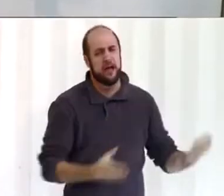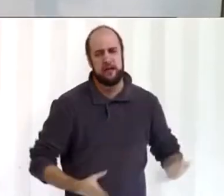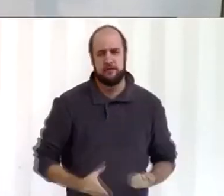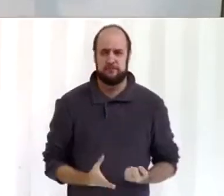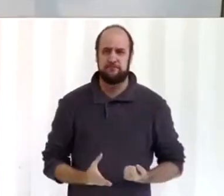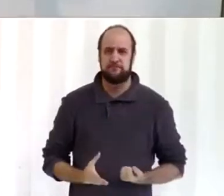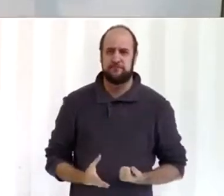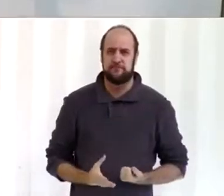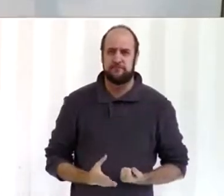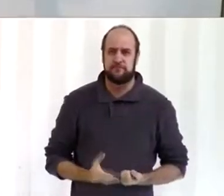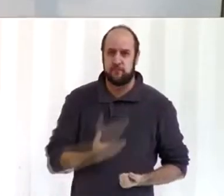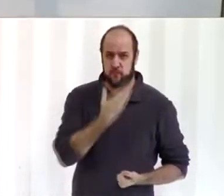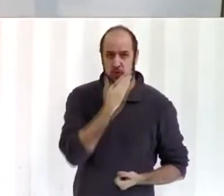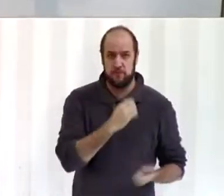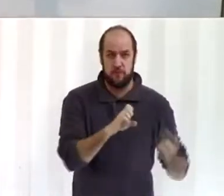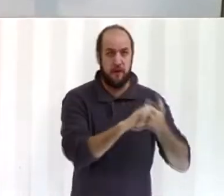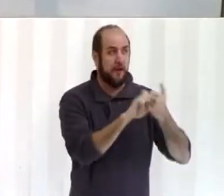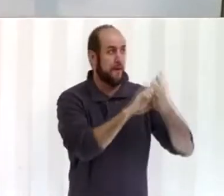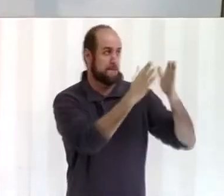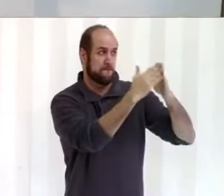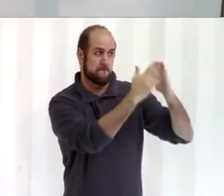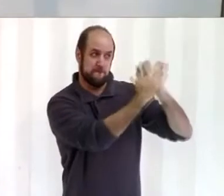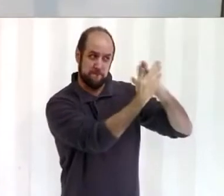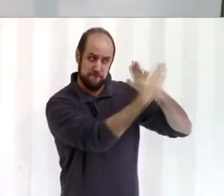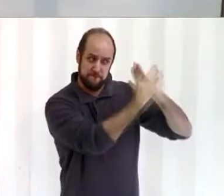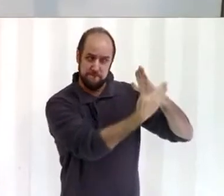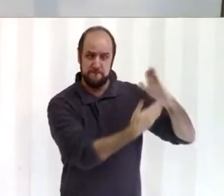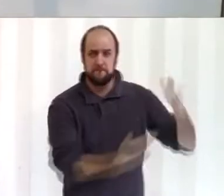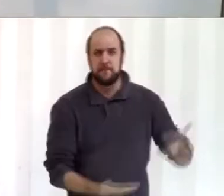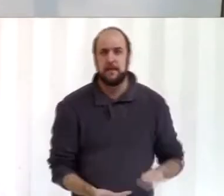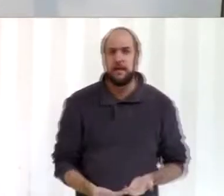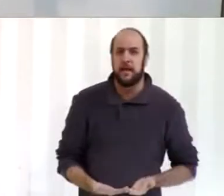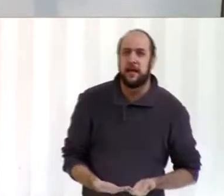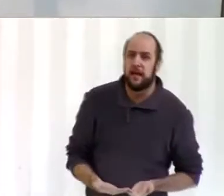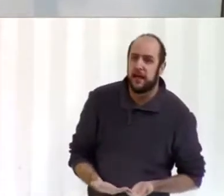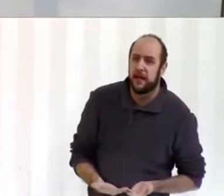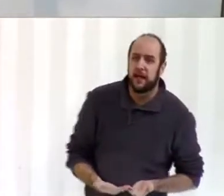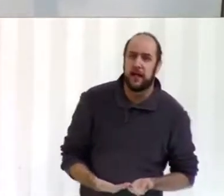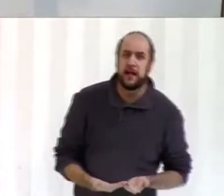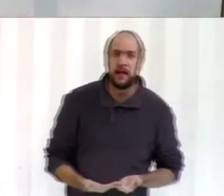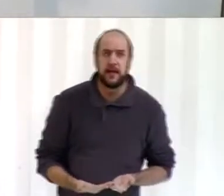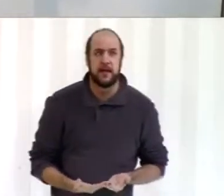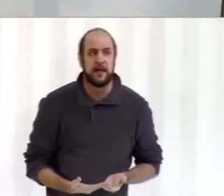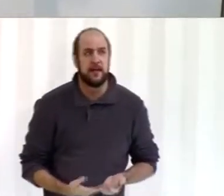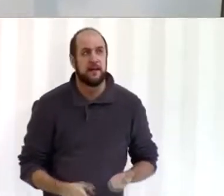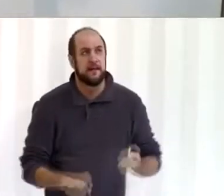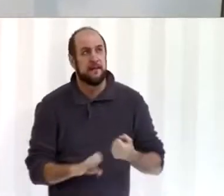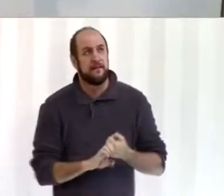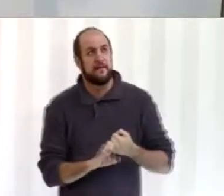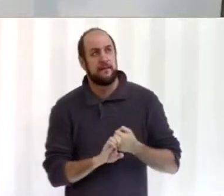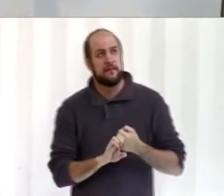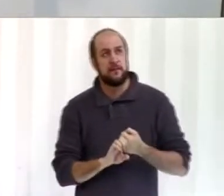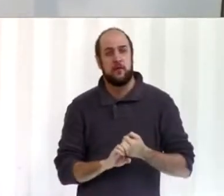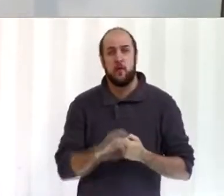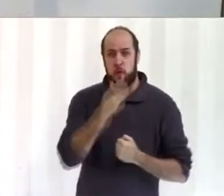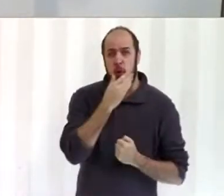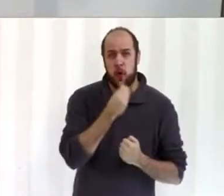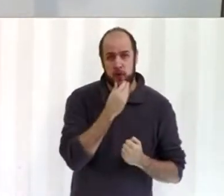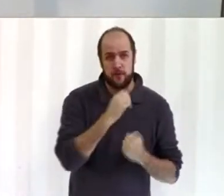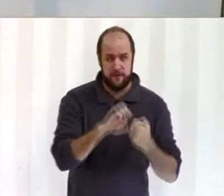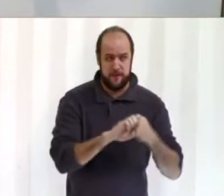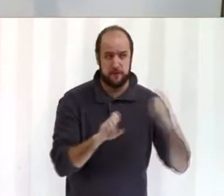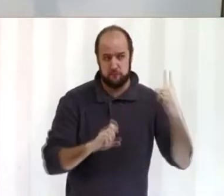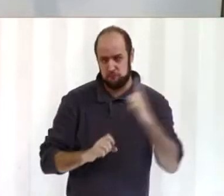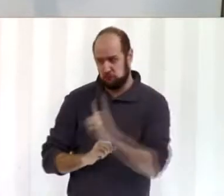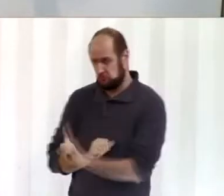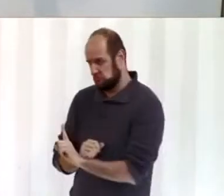e esse grito, esse socorro, esse pedido de socorro, vai até, é dirigido a Eliseu, e ele